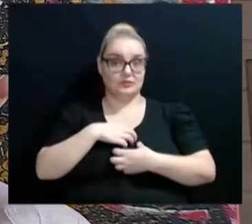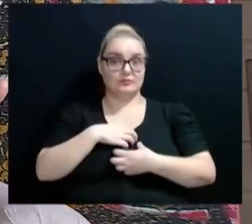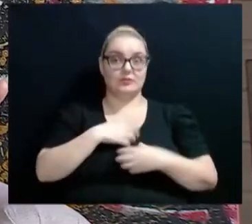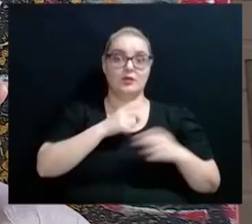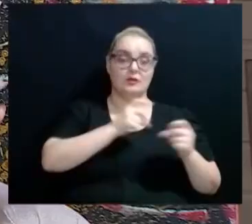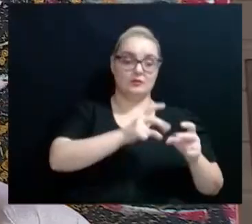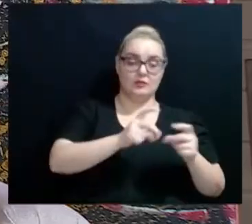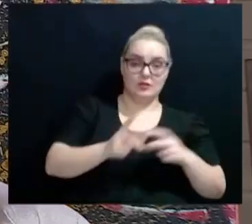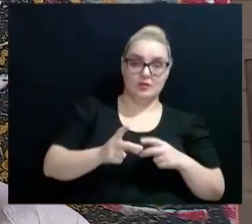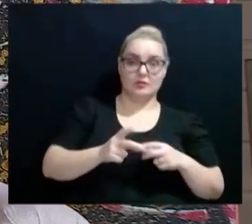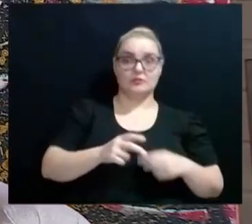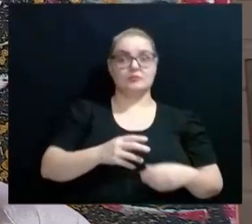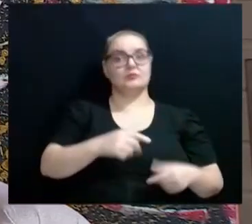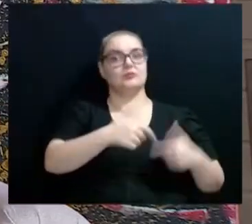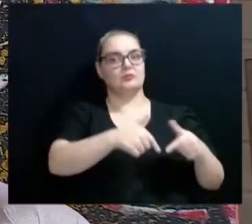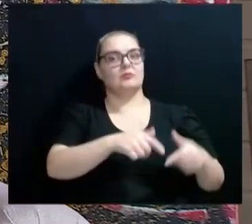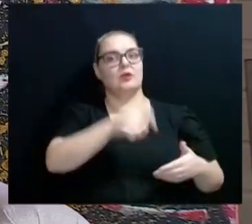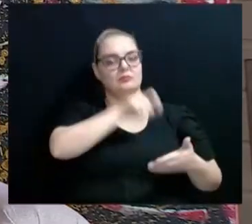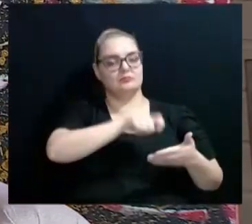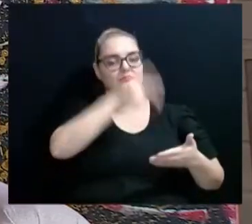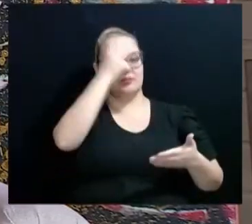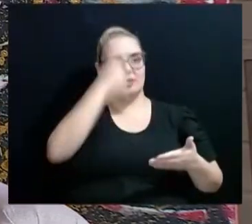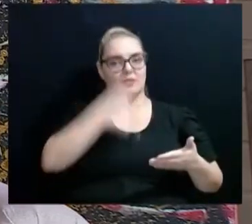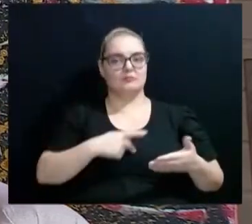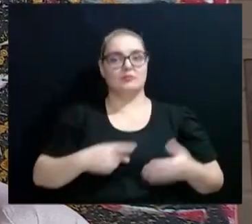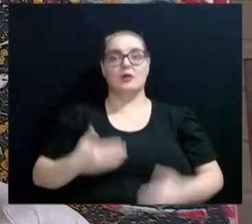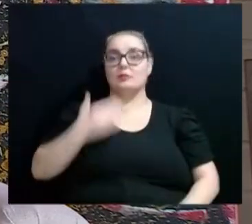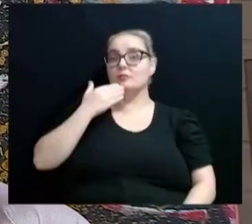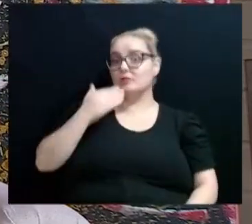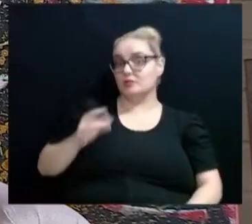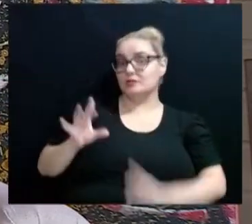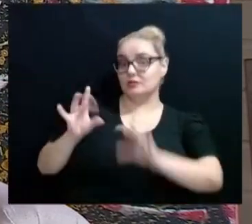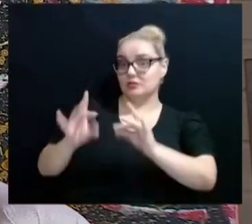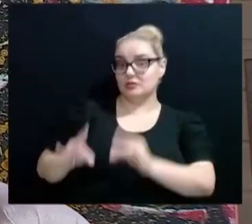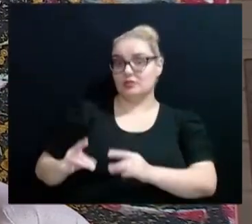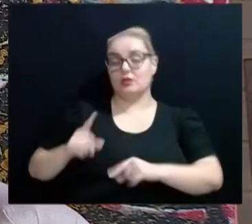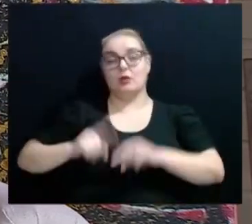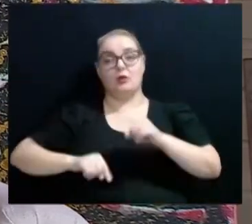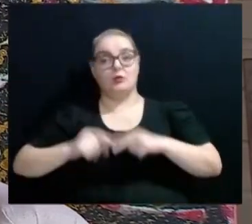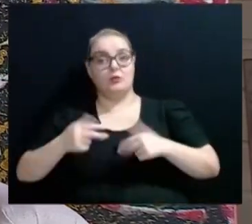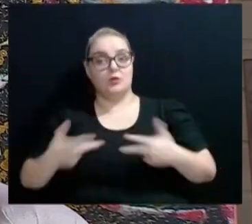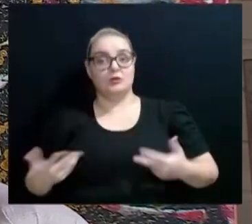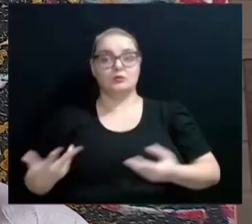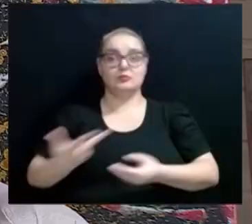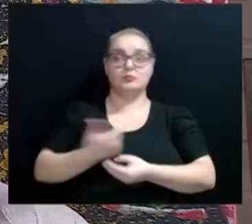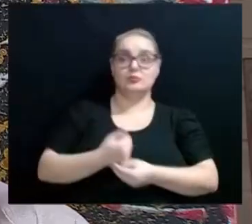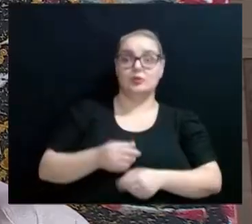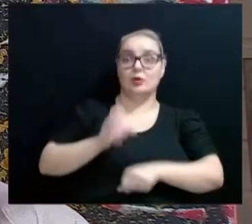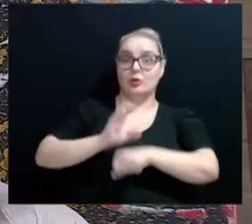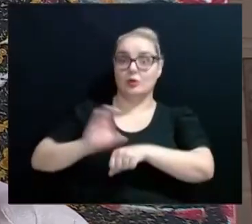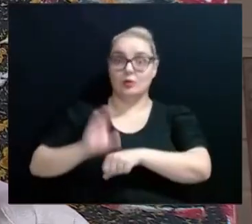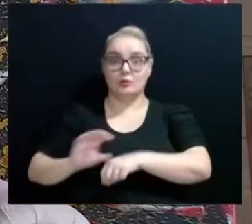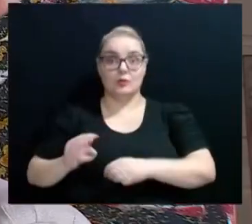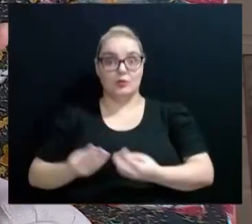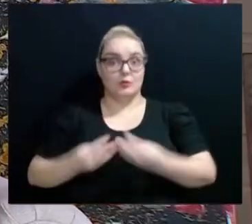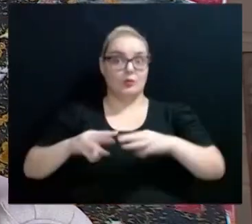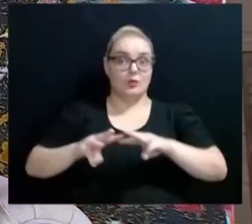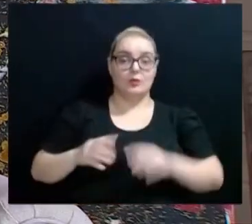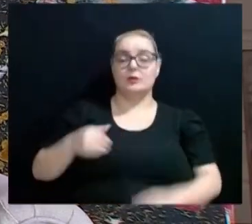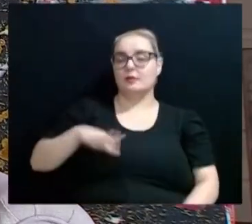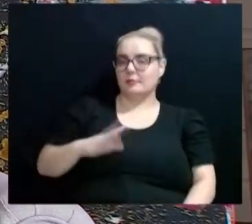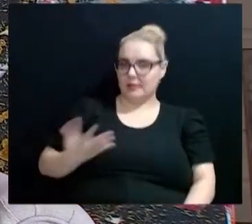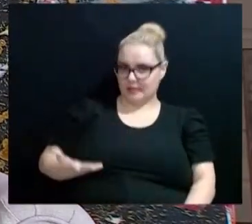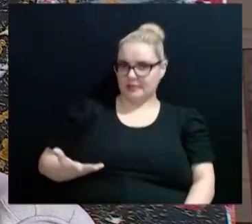múltiplos canais. Venda de obras autorais, encomendas personalizadas, produtos de arte,